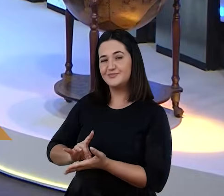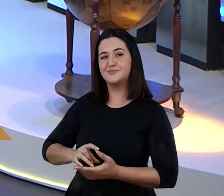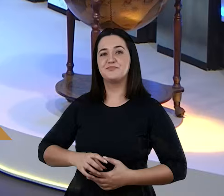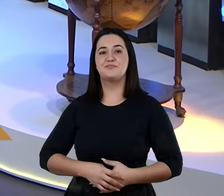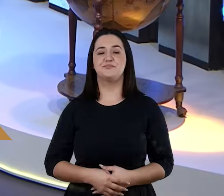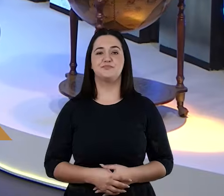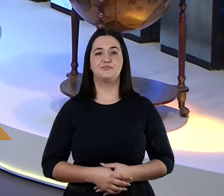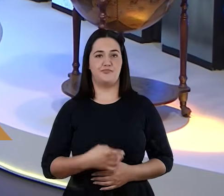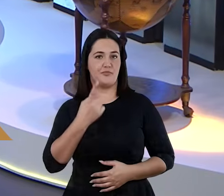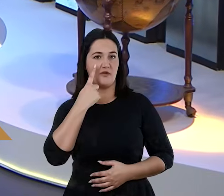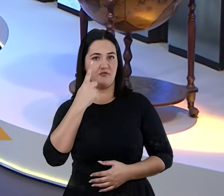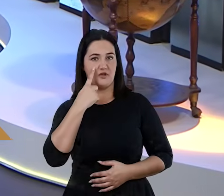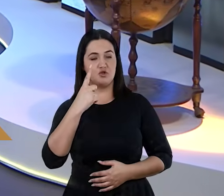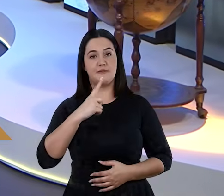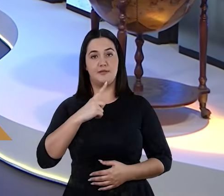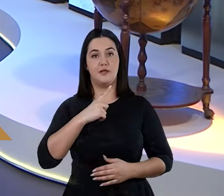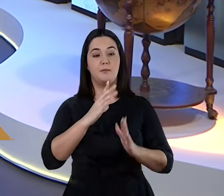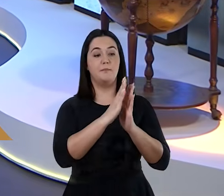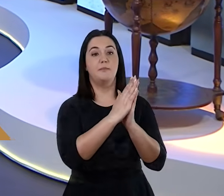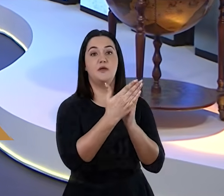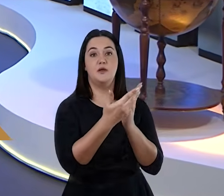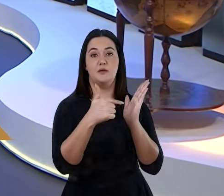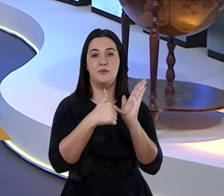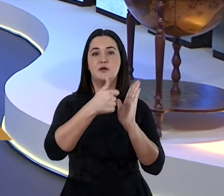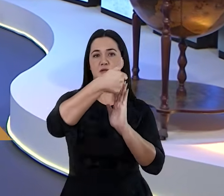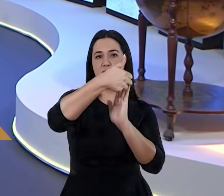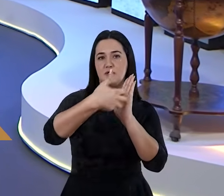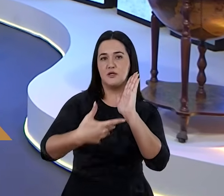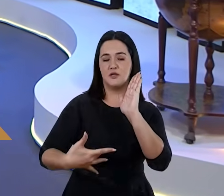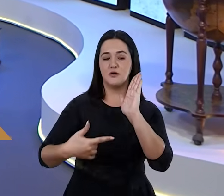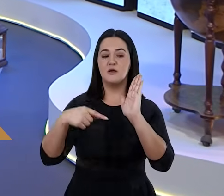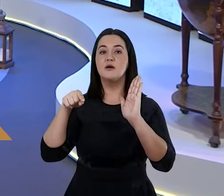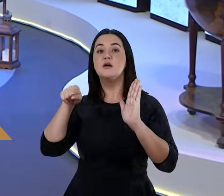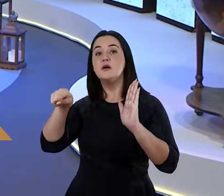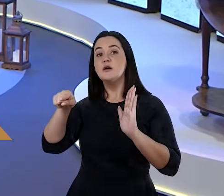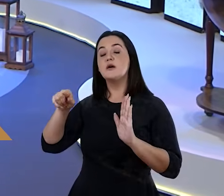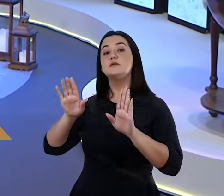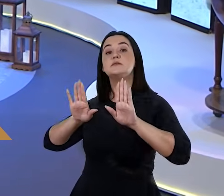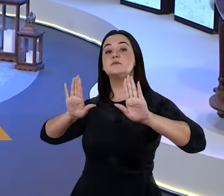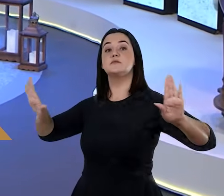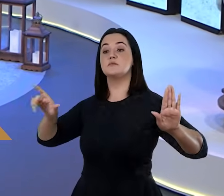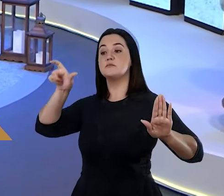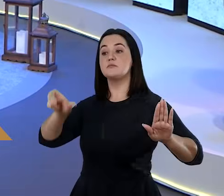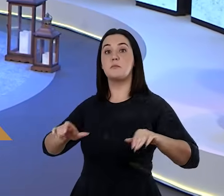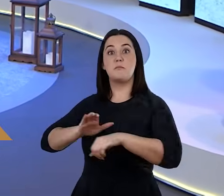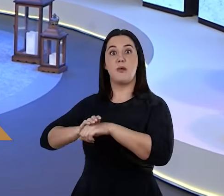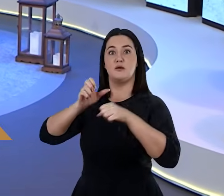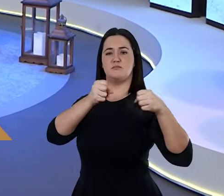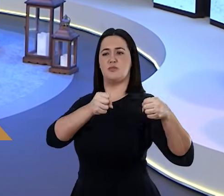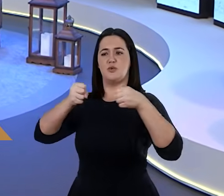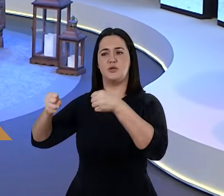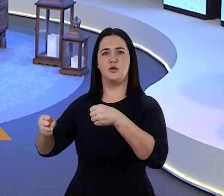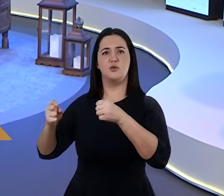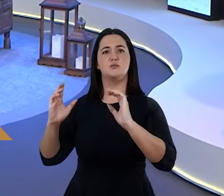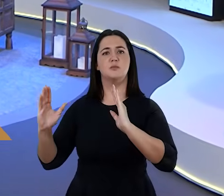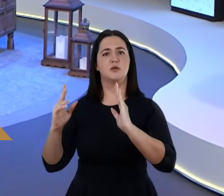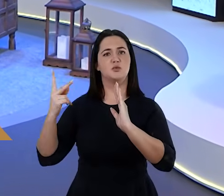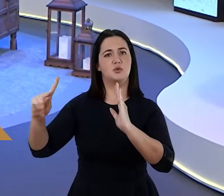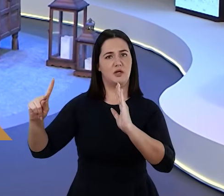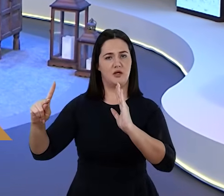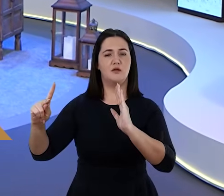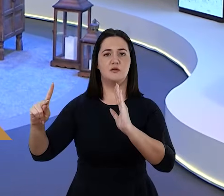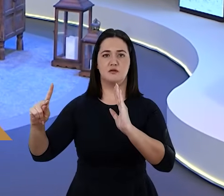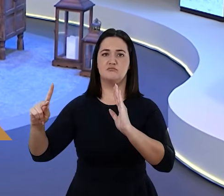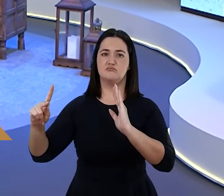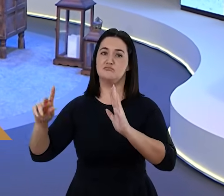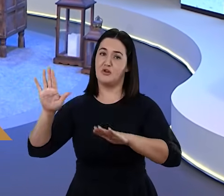Veja, de acordo com o relato que eu tenho na Bíblia, Sansão foi o homem mais poderoso do seu tempo, talvez o mais poderoso de todos